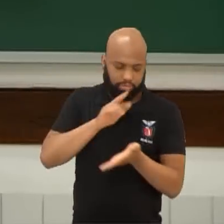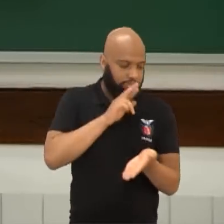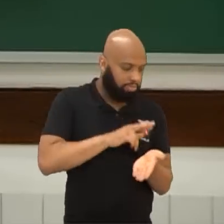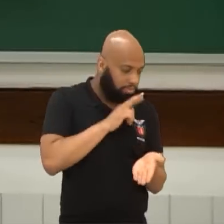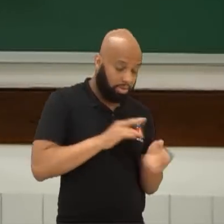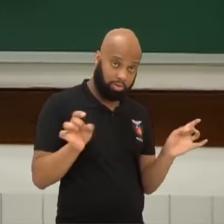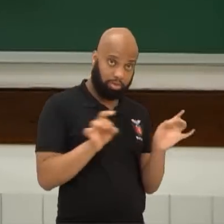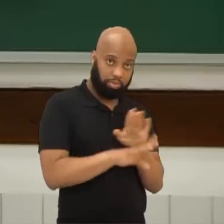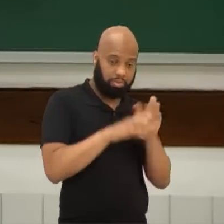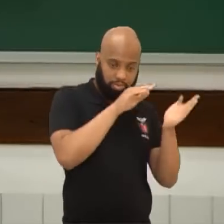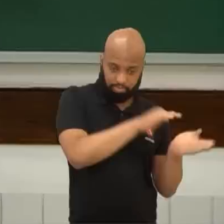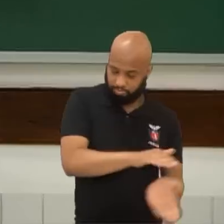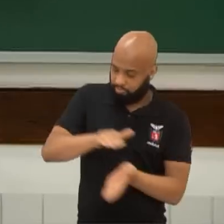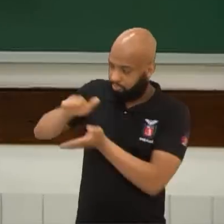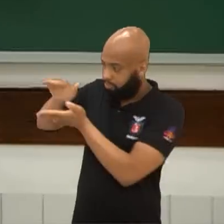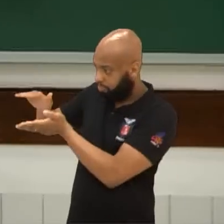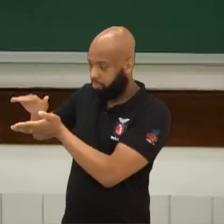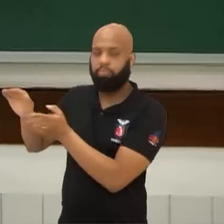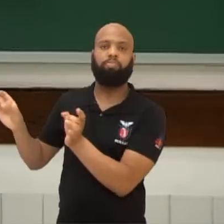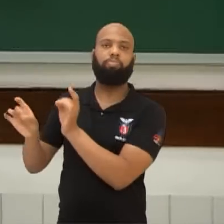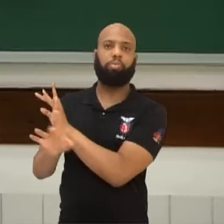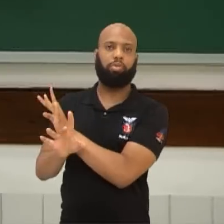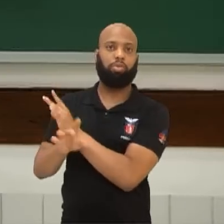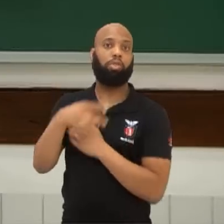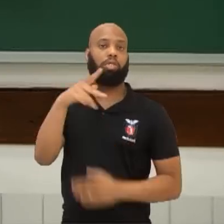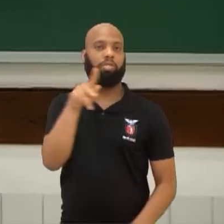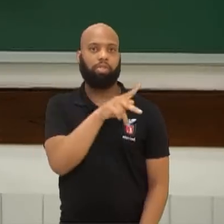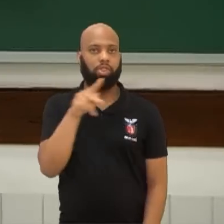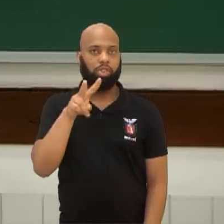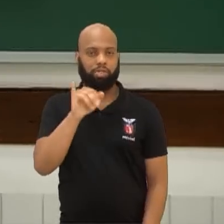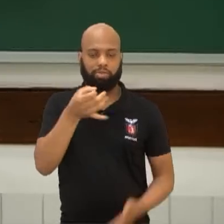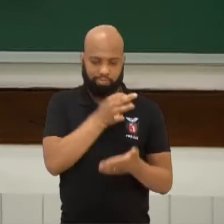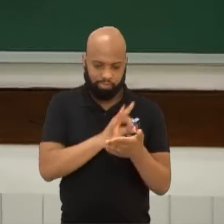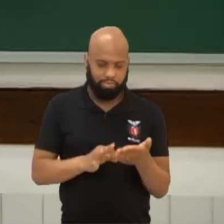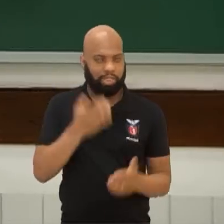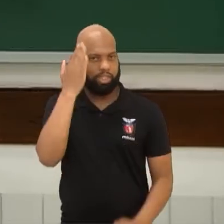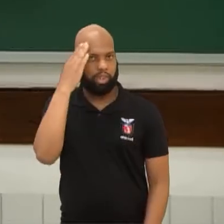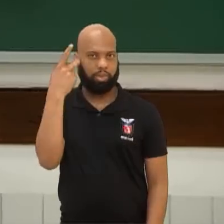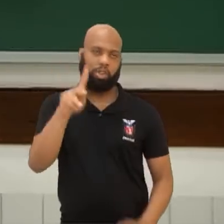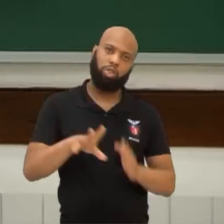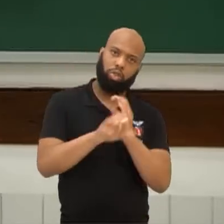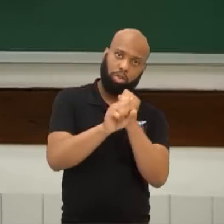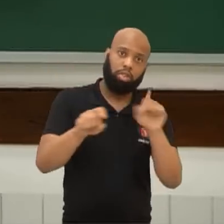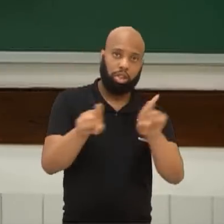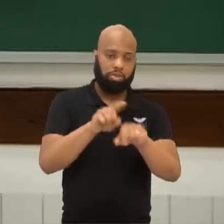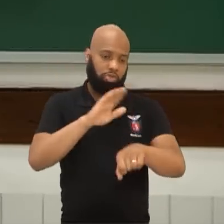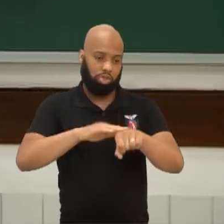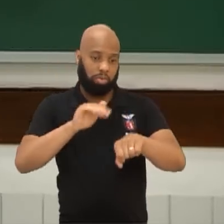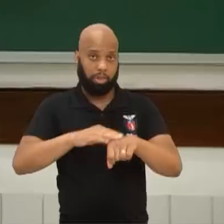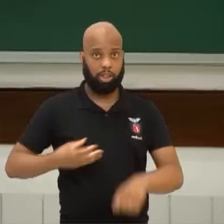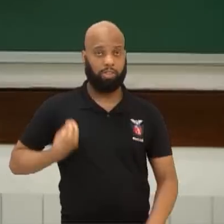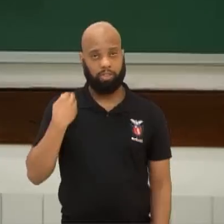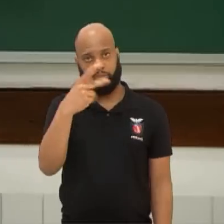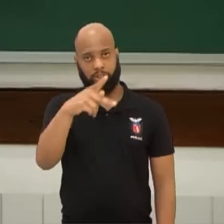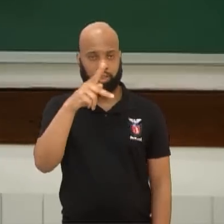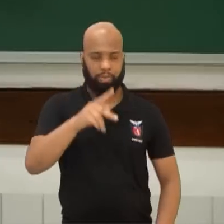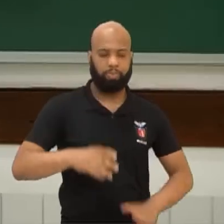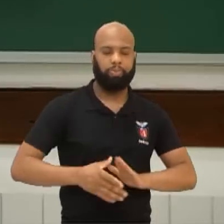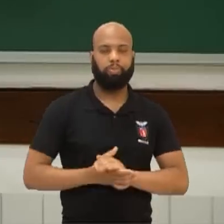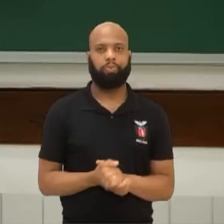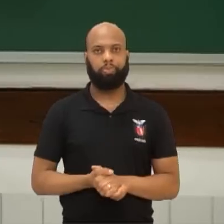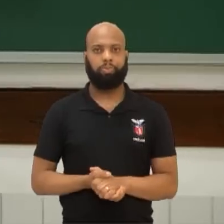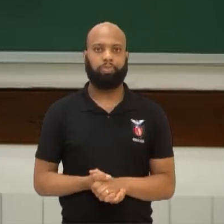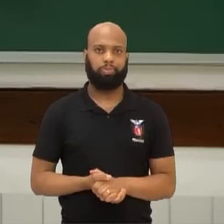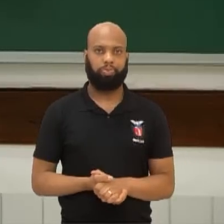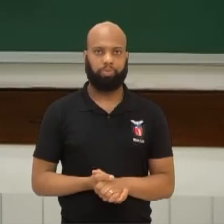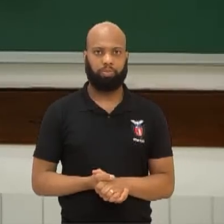impressos, resolver em casa, devolver na escola e assim o seu professor fará as correções e te dará